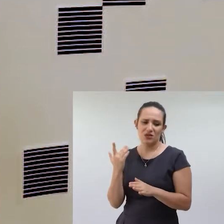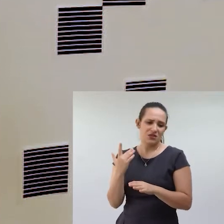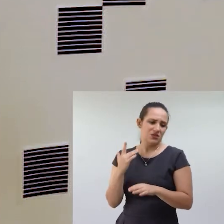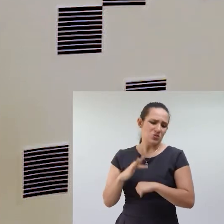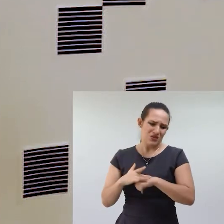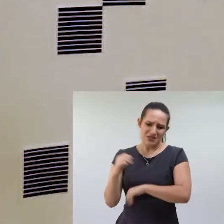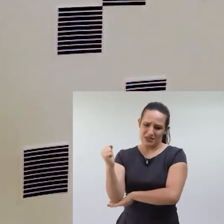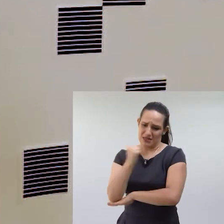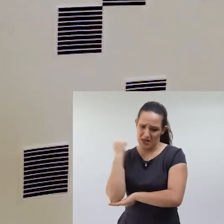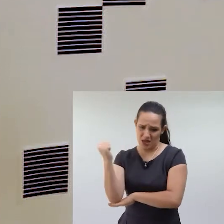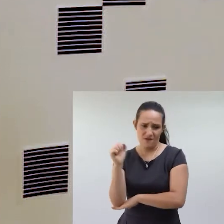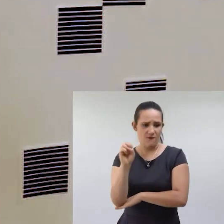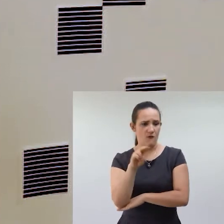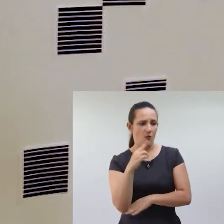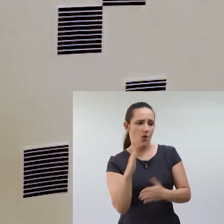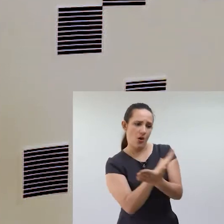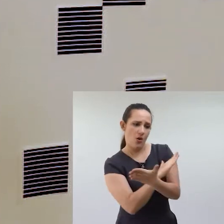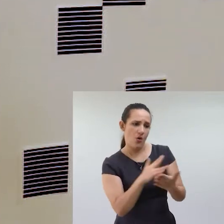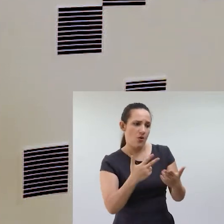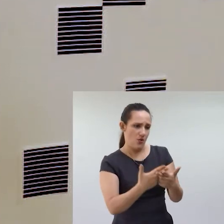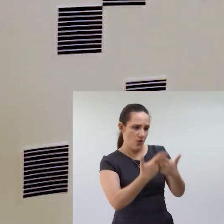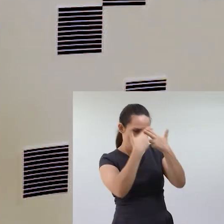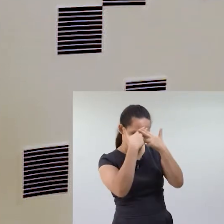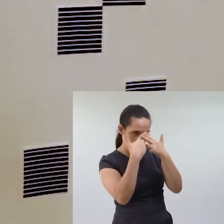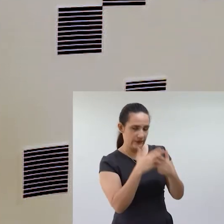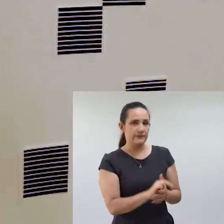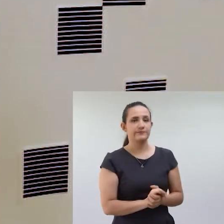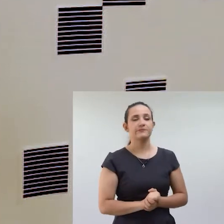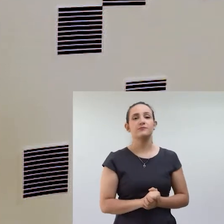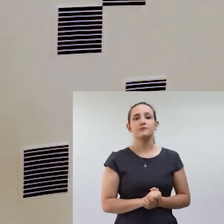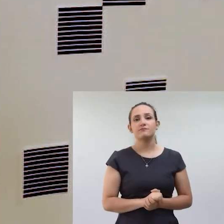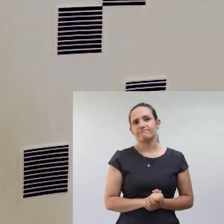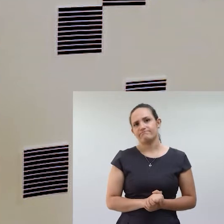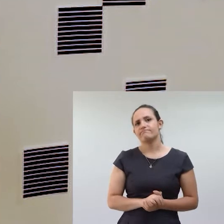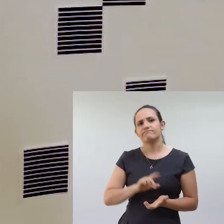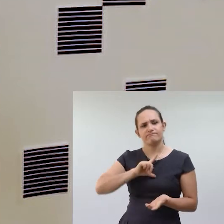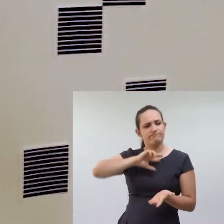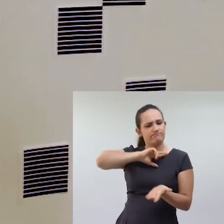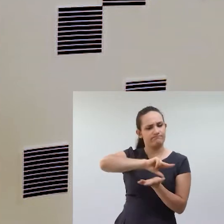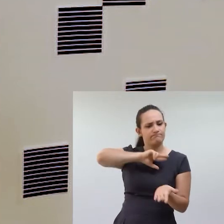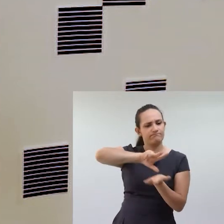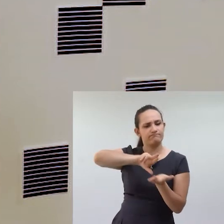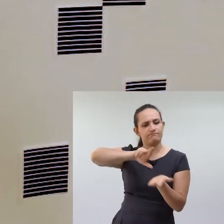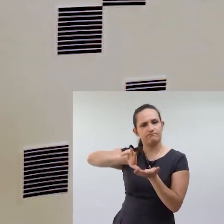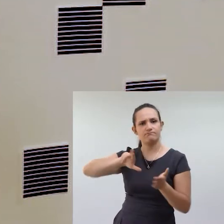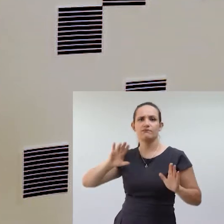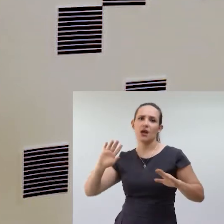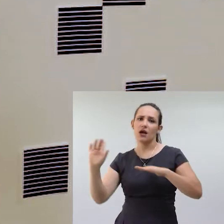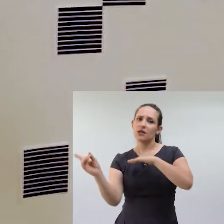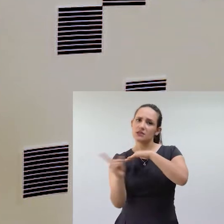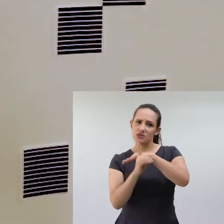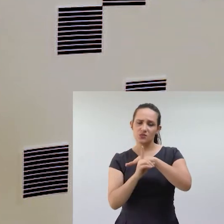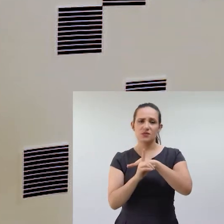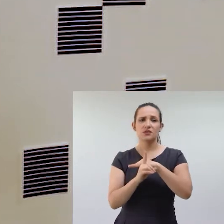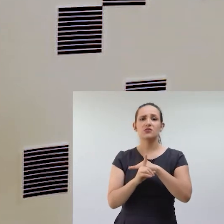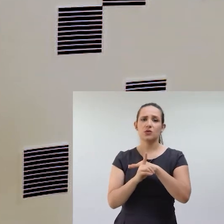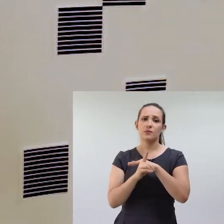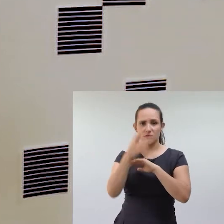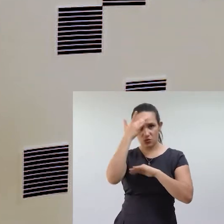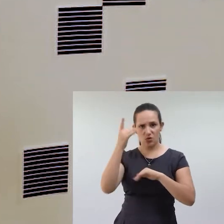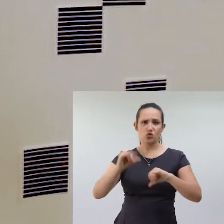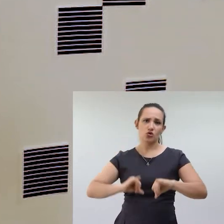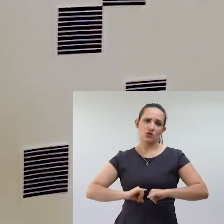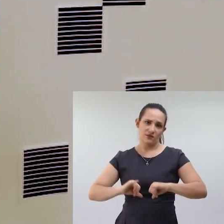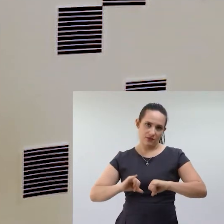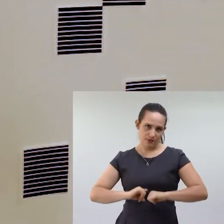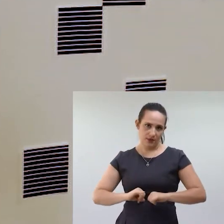crônicos, pacientes traumatizados por violência, por acidentes e outros tipos de